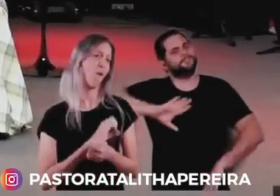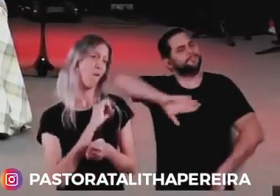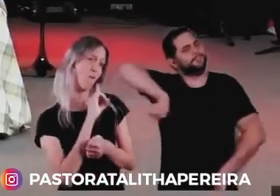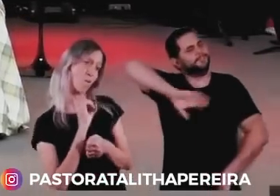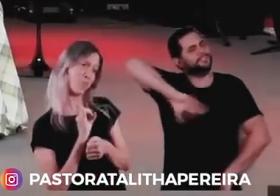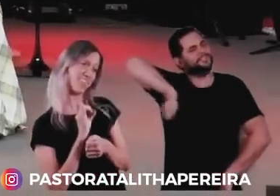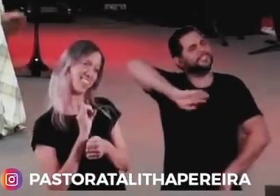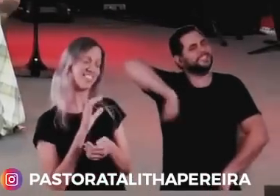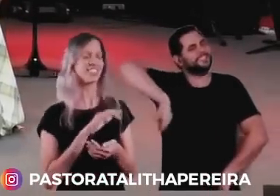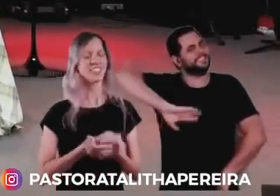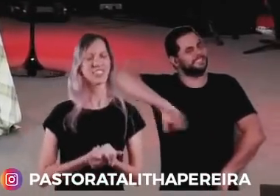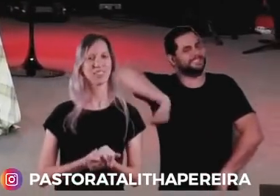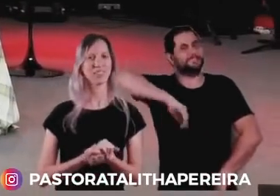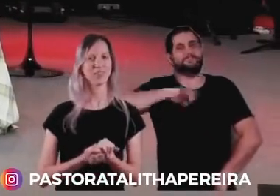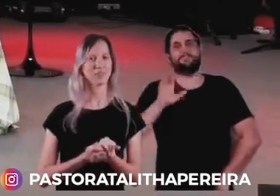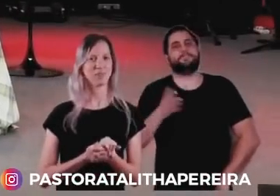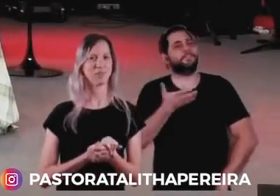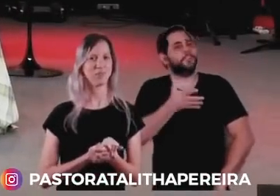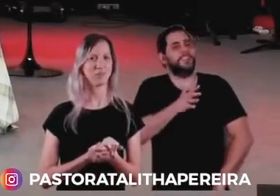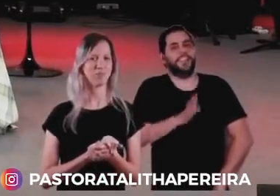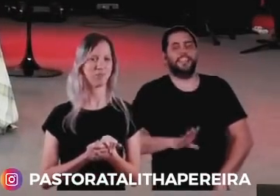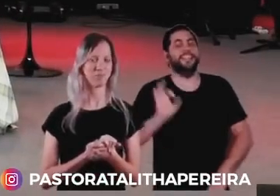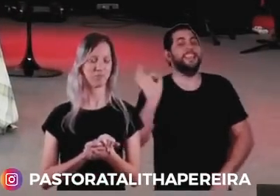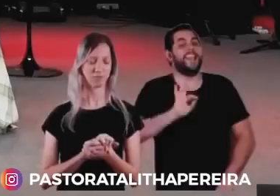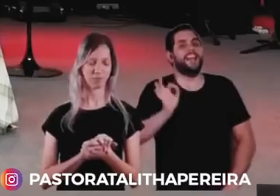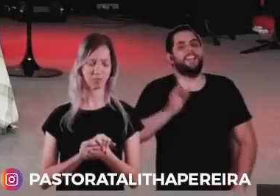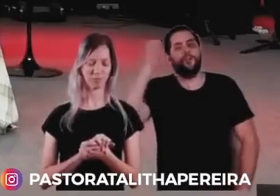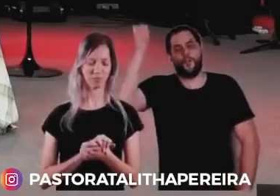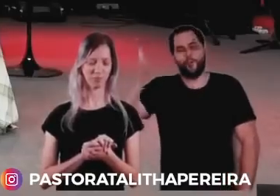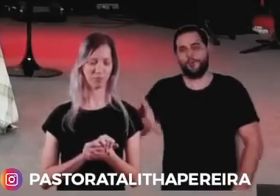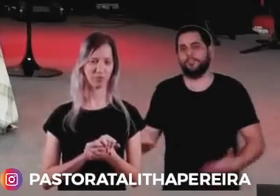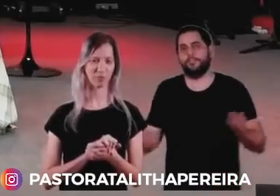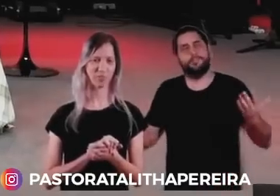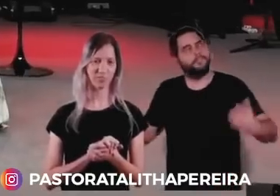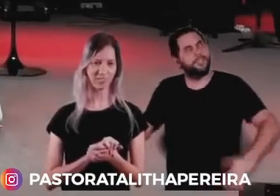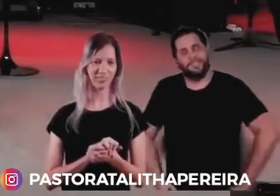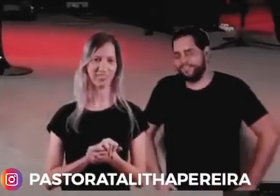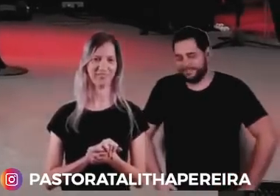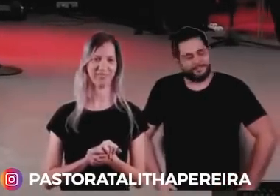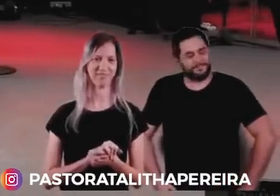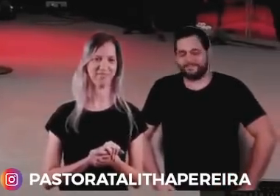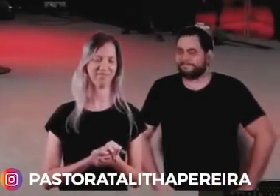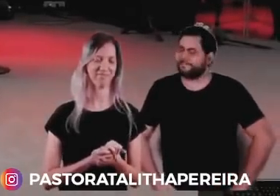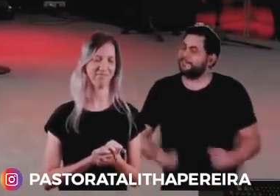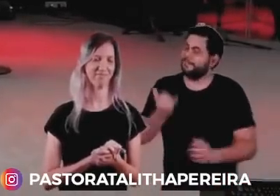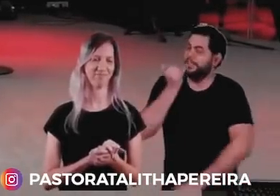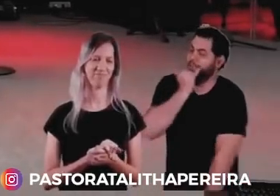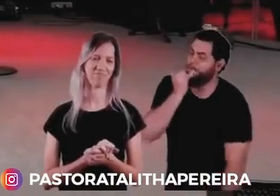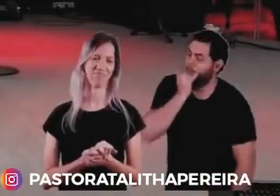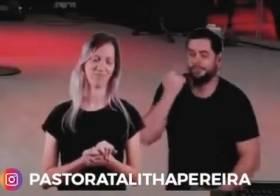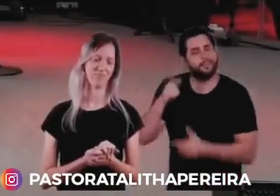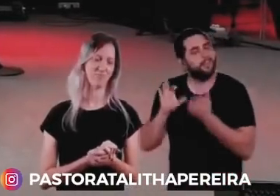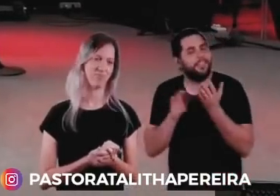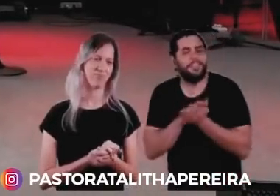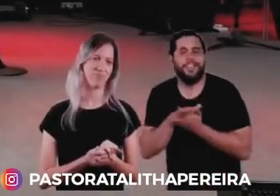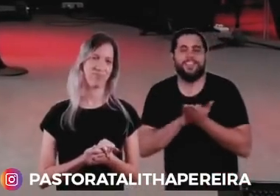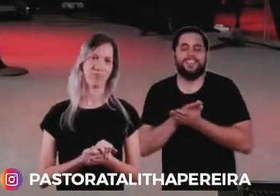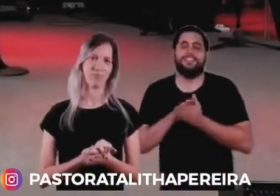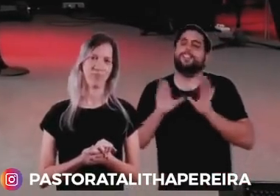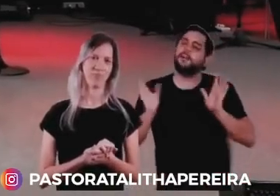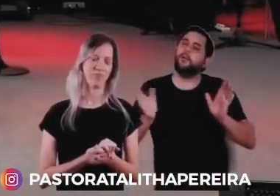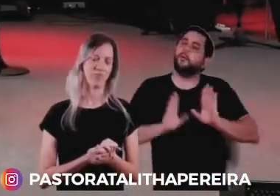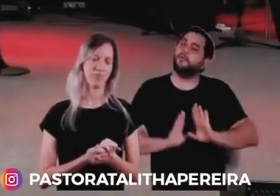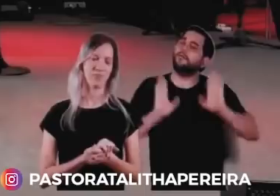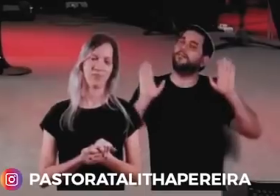filha. Tira isso, senão não vai rolar nada aqui. Não rola, mas não rola mesmo. Infelizmente, não rola mesmo. Então, ó, cuidado